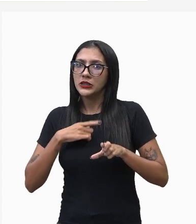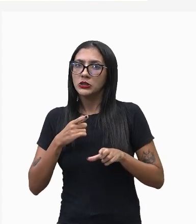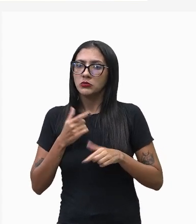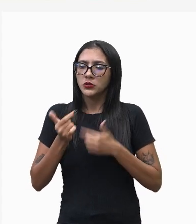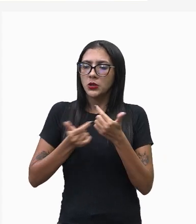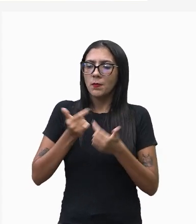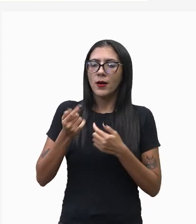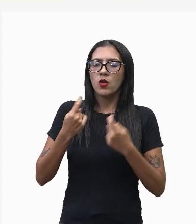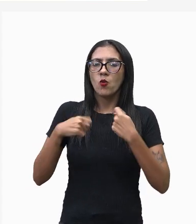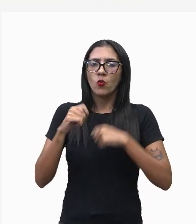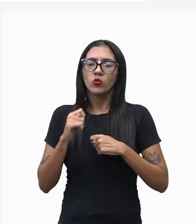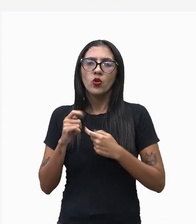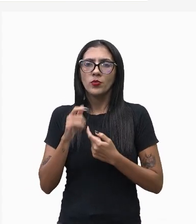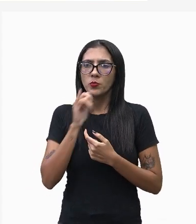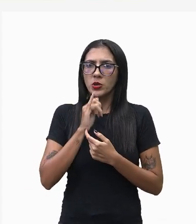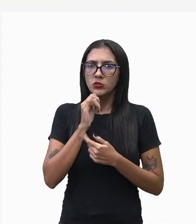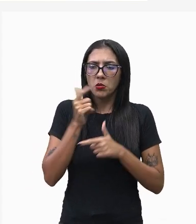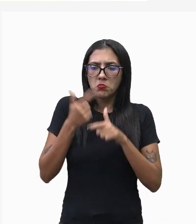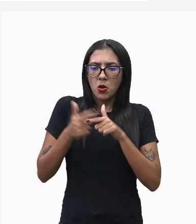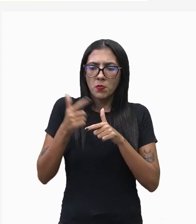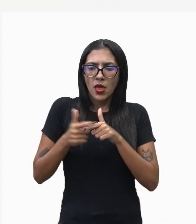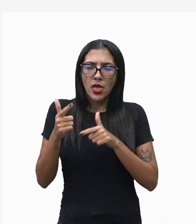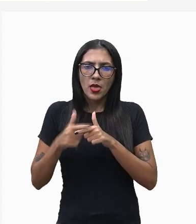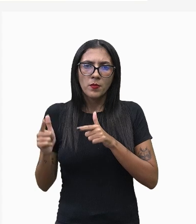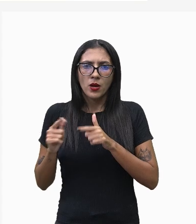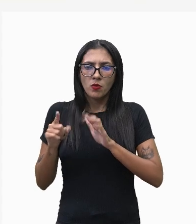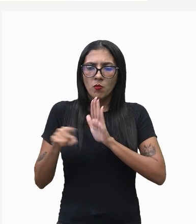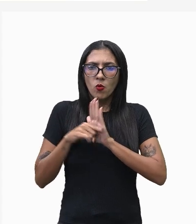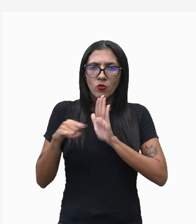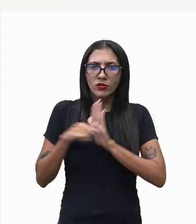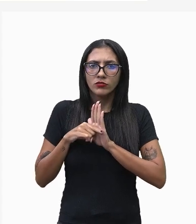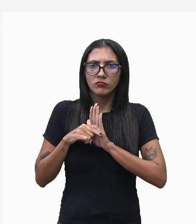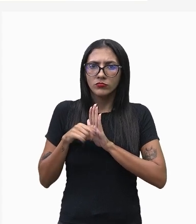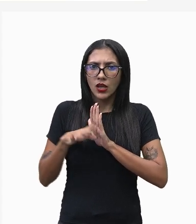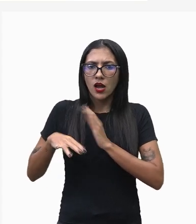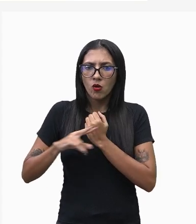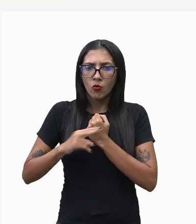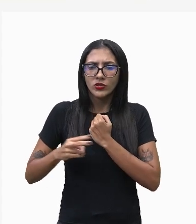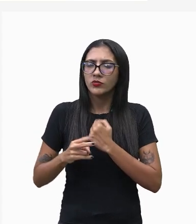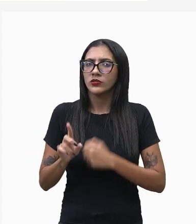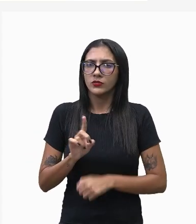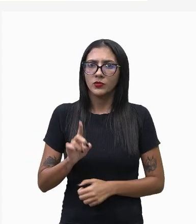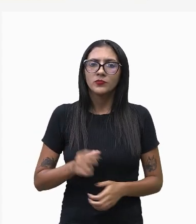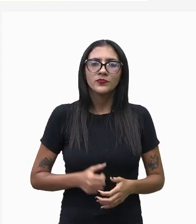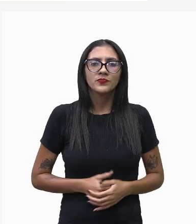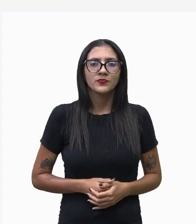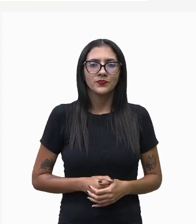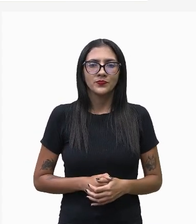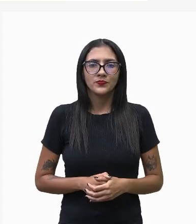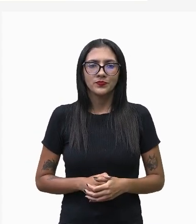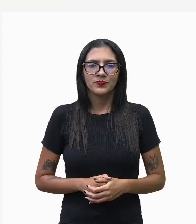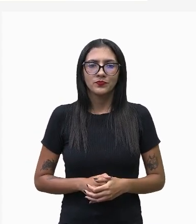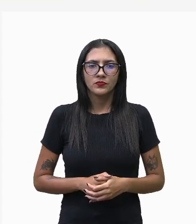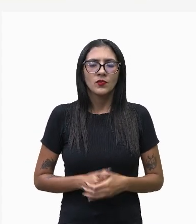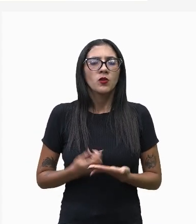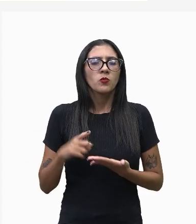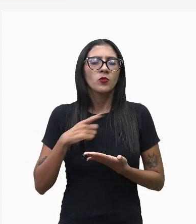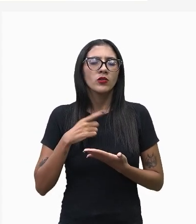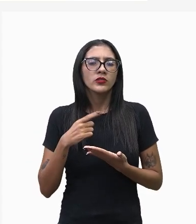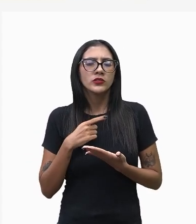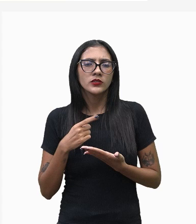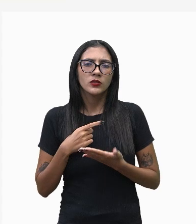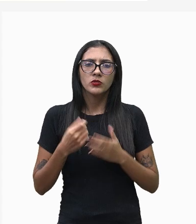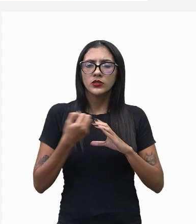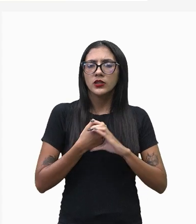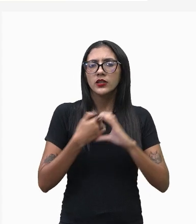não signifiquem um impacto negativo. As categorias das unidades de conservação sustentável